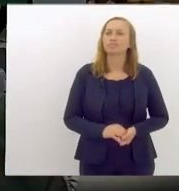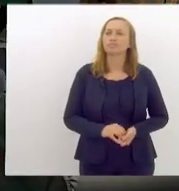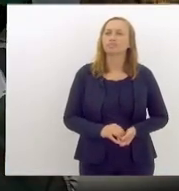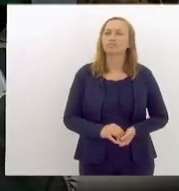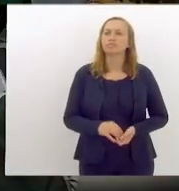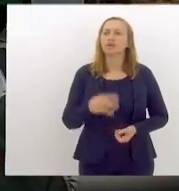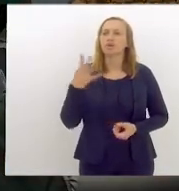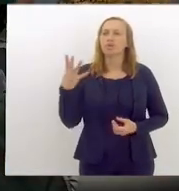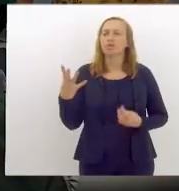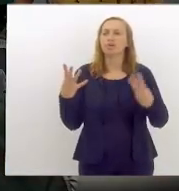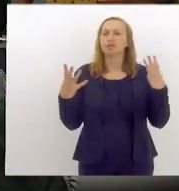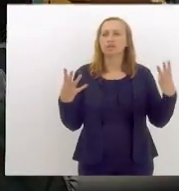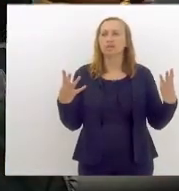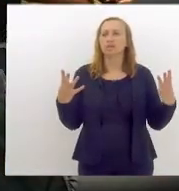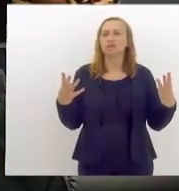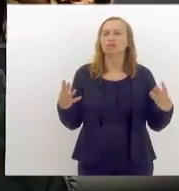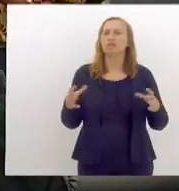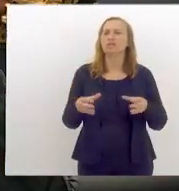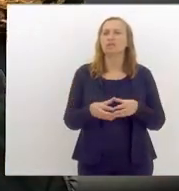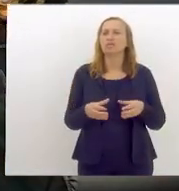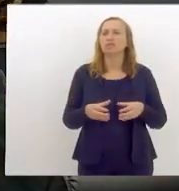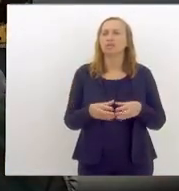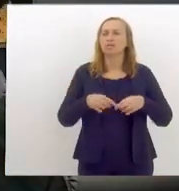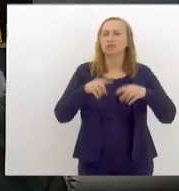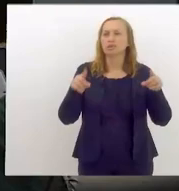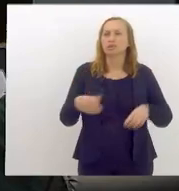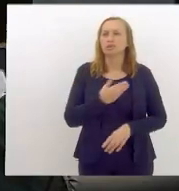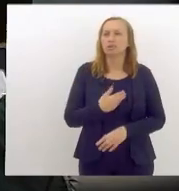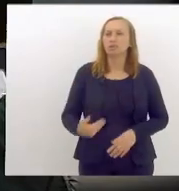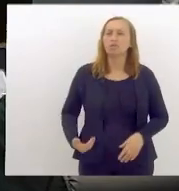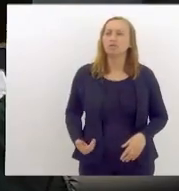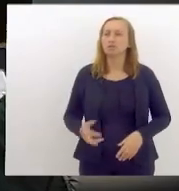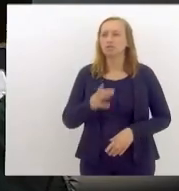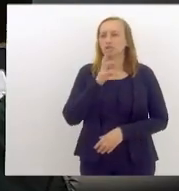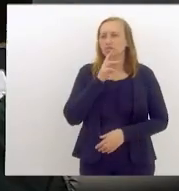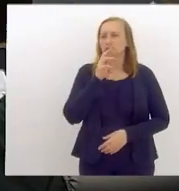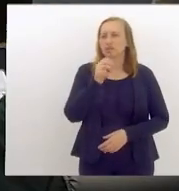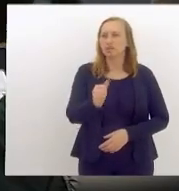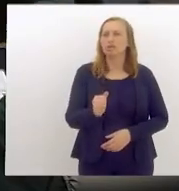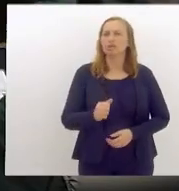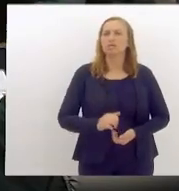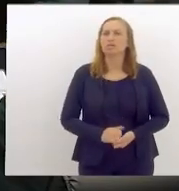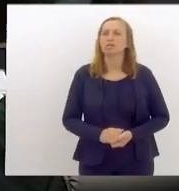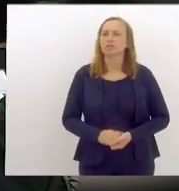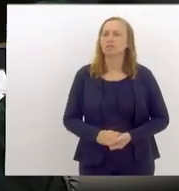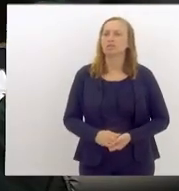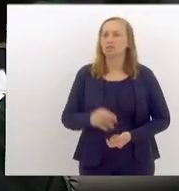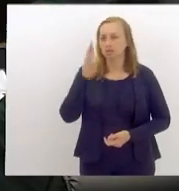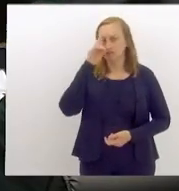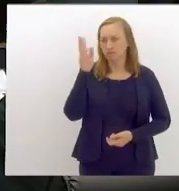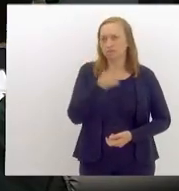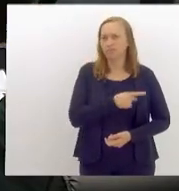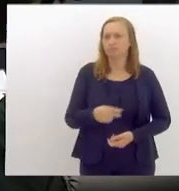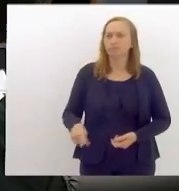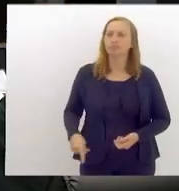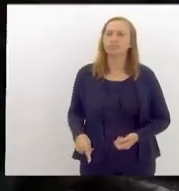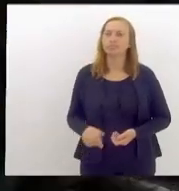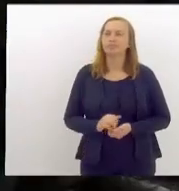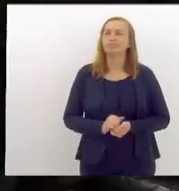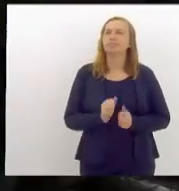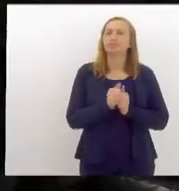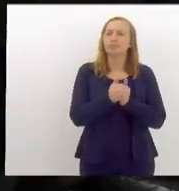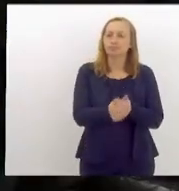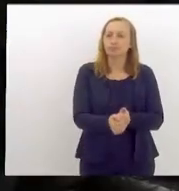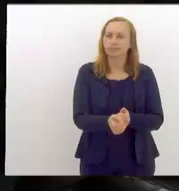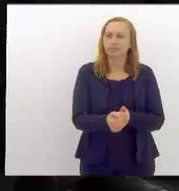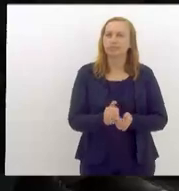4 a 3 pela comissão de servidores públicos Deputado Rodrigo Amorim senhor presidente acompanha